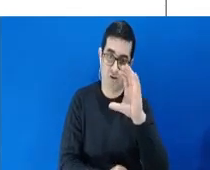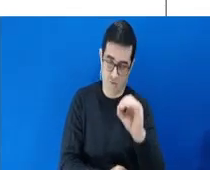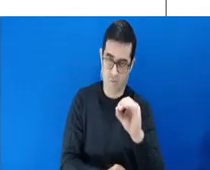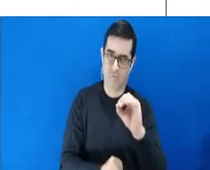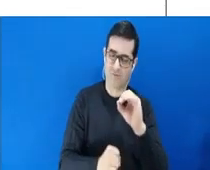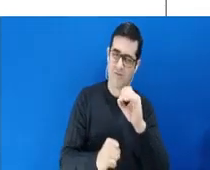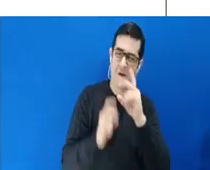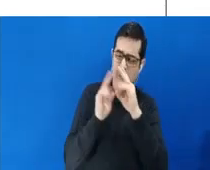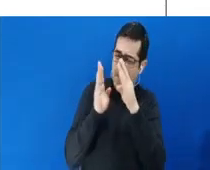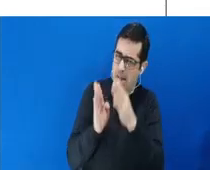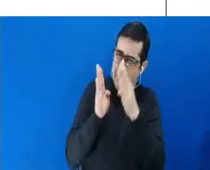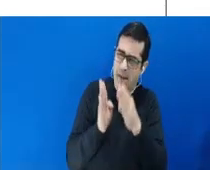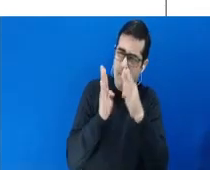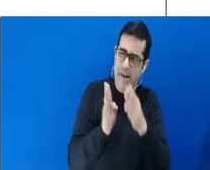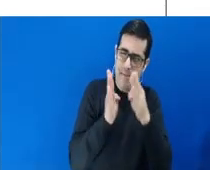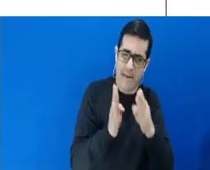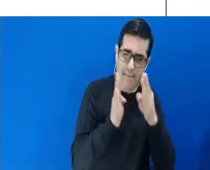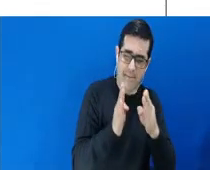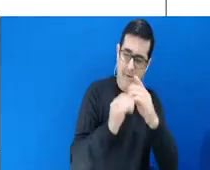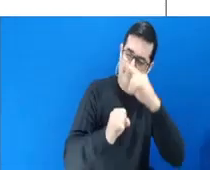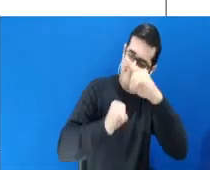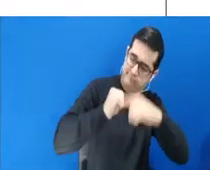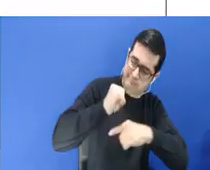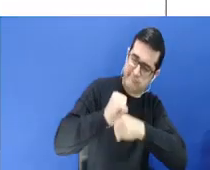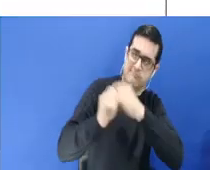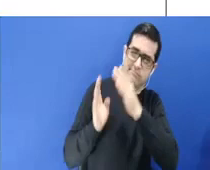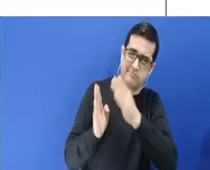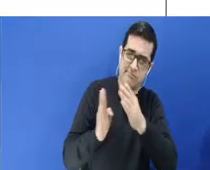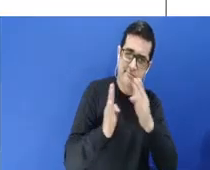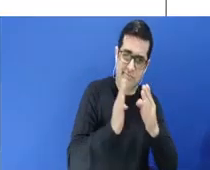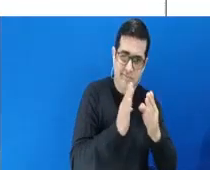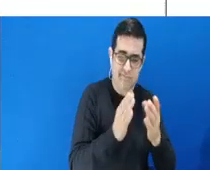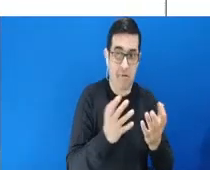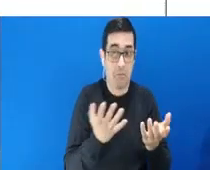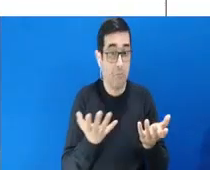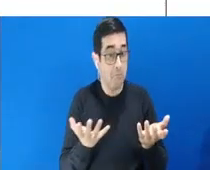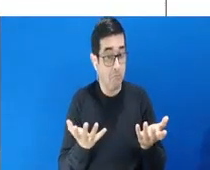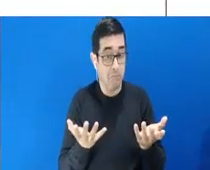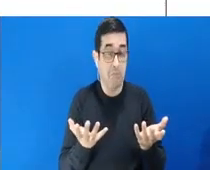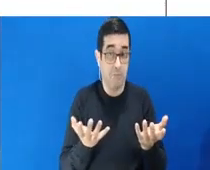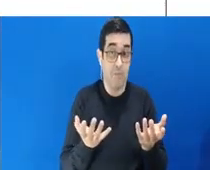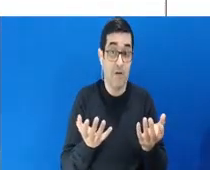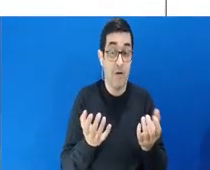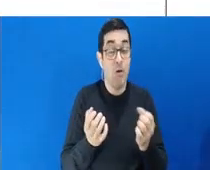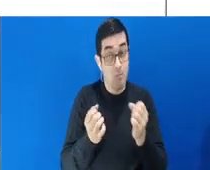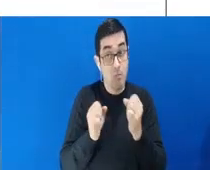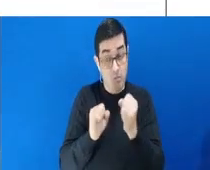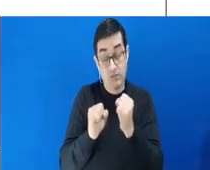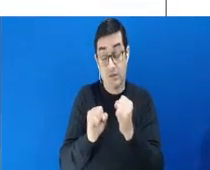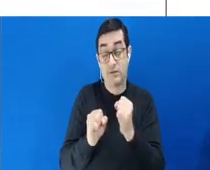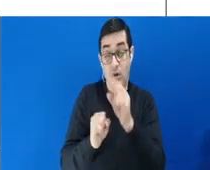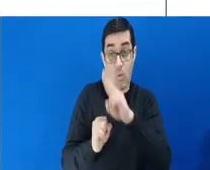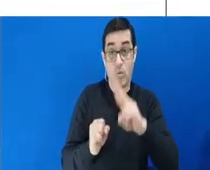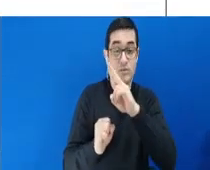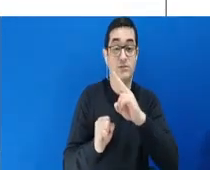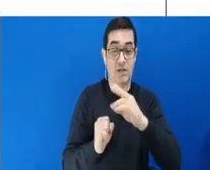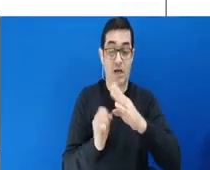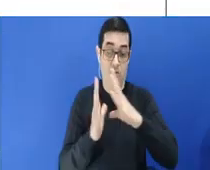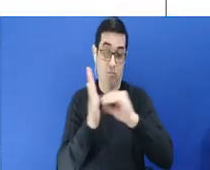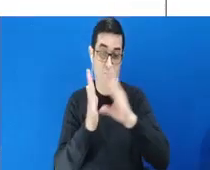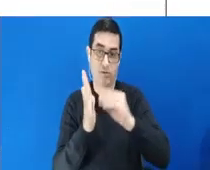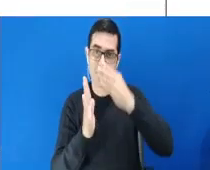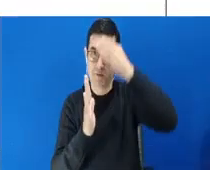Dependendo do que a gente for trabalhar, a gente até vai poder utilizar esse modelo de Bohr. Mas a gente sabe que hoje o átomo já é bem